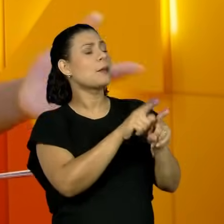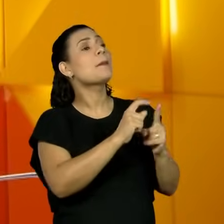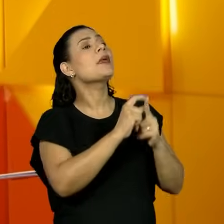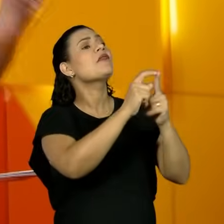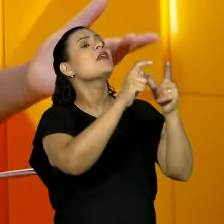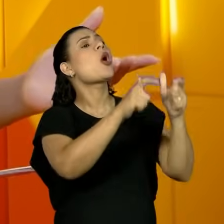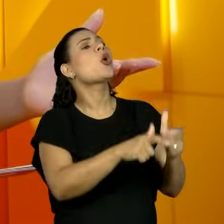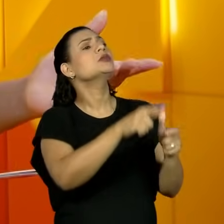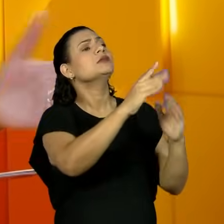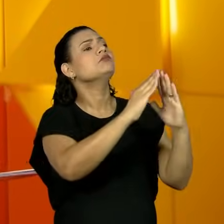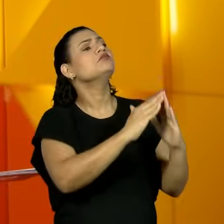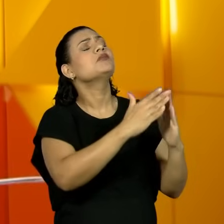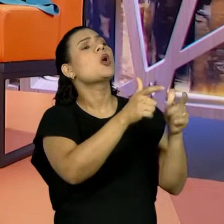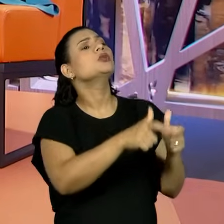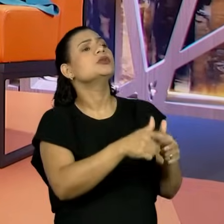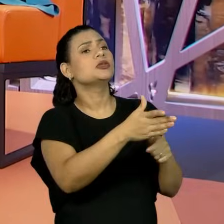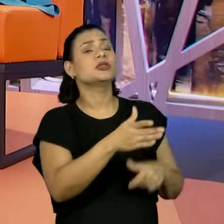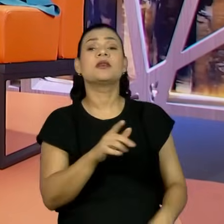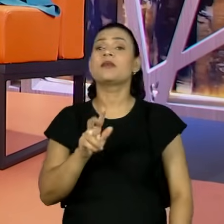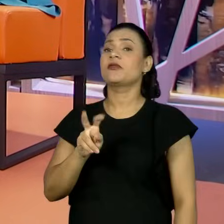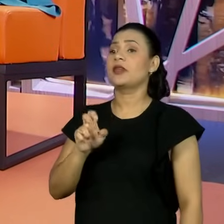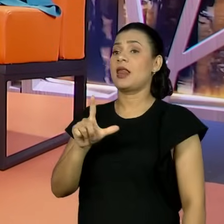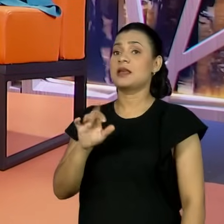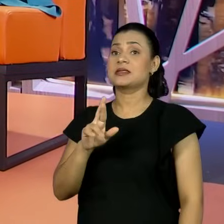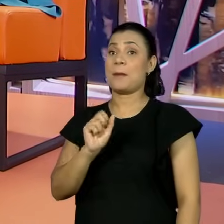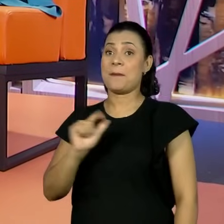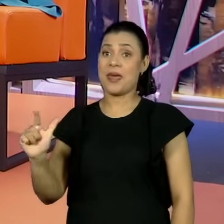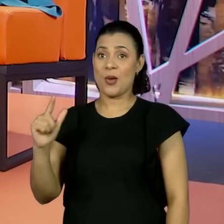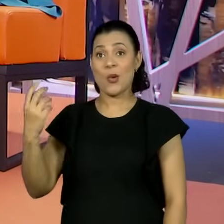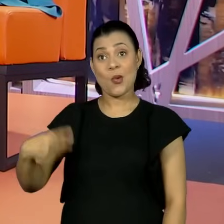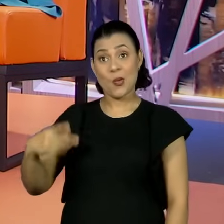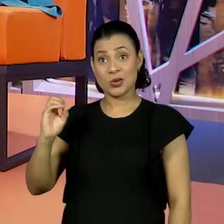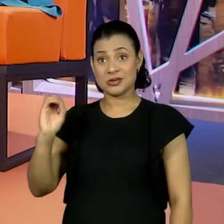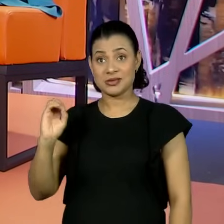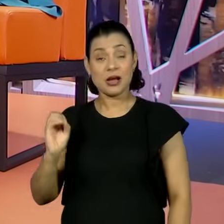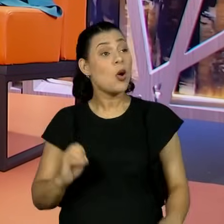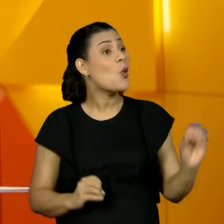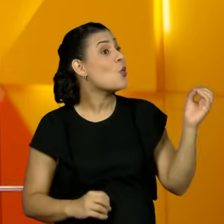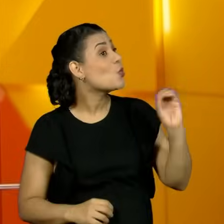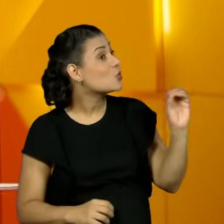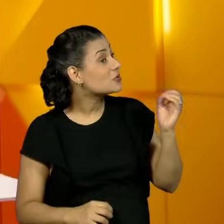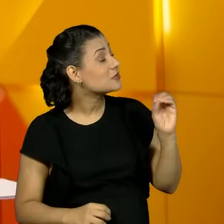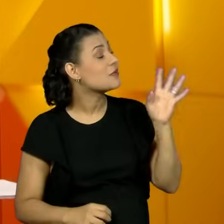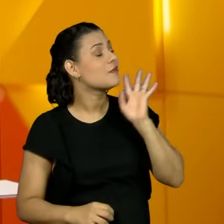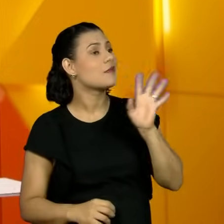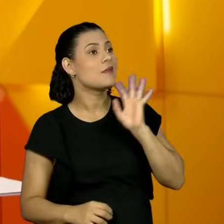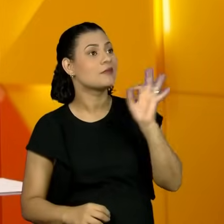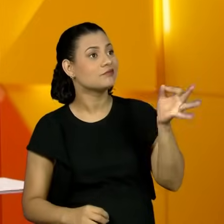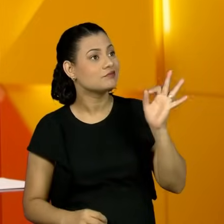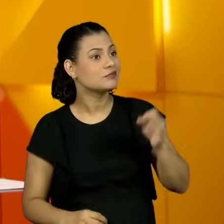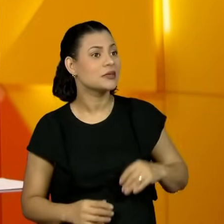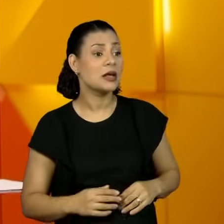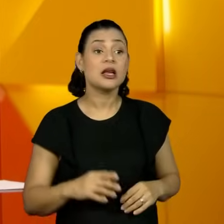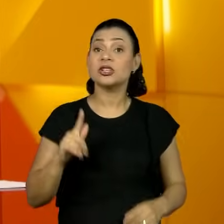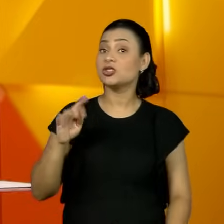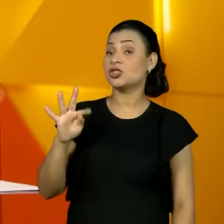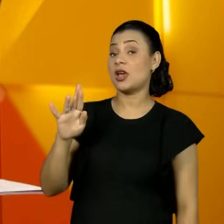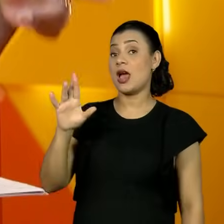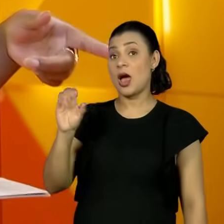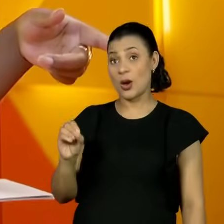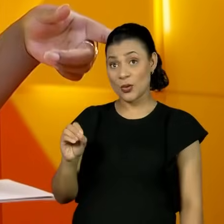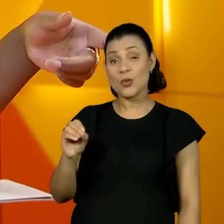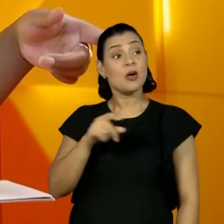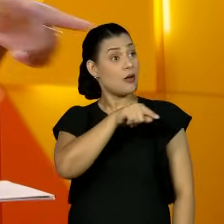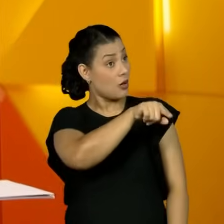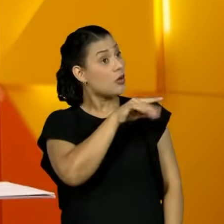vem, Vinão? De onde você vem? Do Vila Isabel. Vila Isabel, Osasco, bacana. E o Thiago fala ali, que